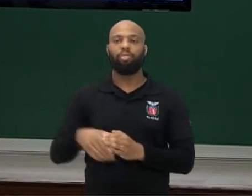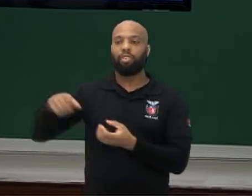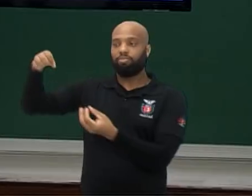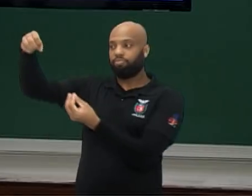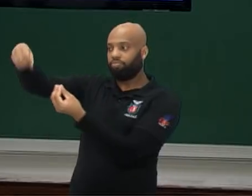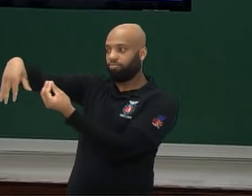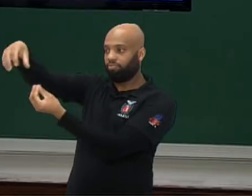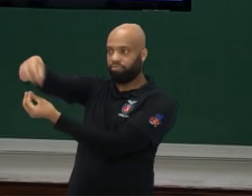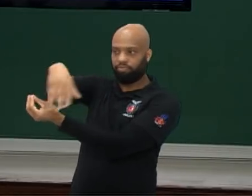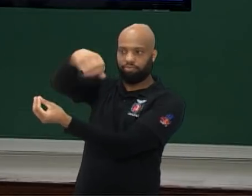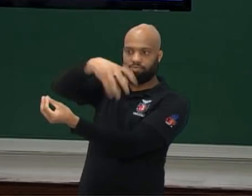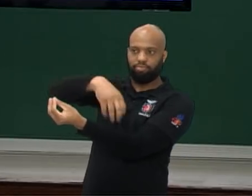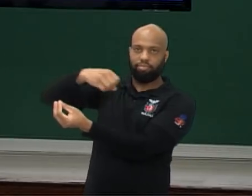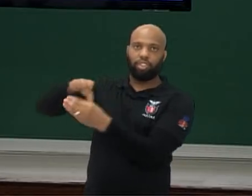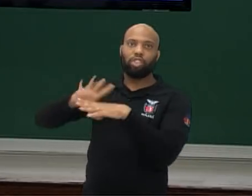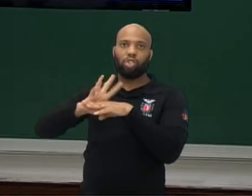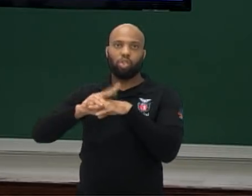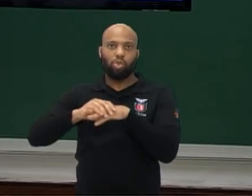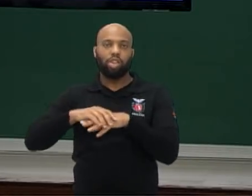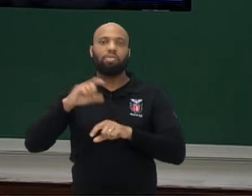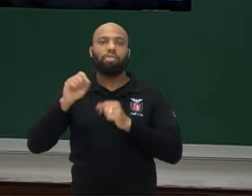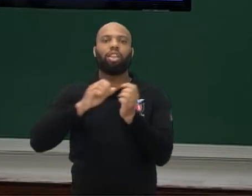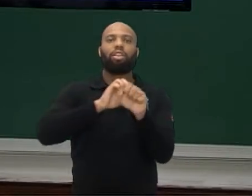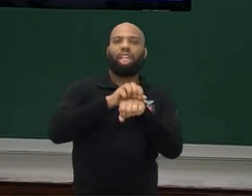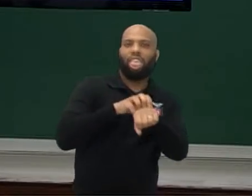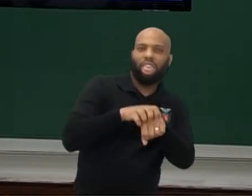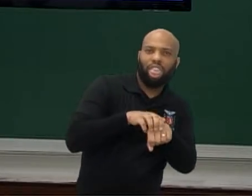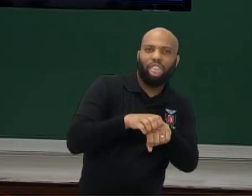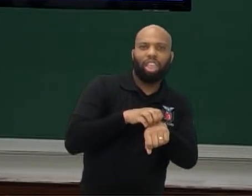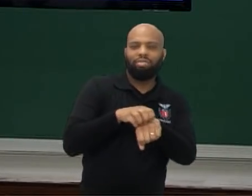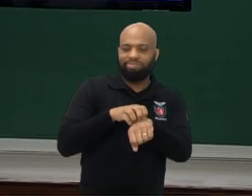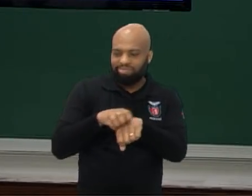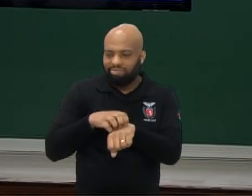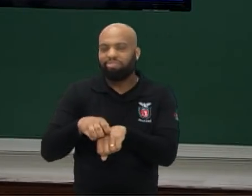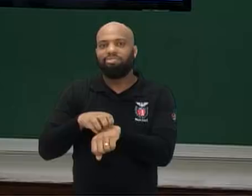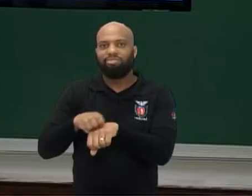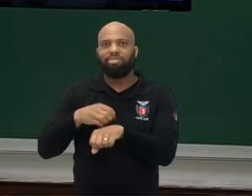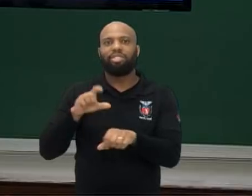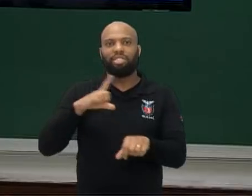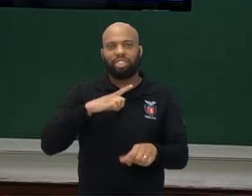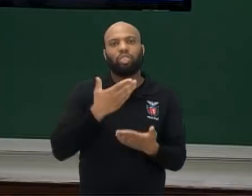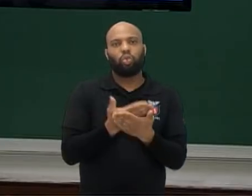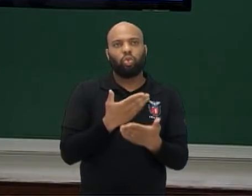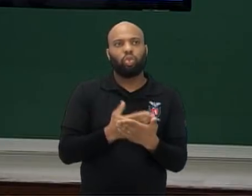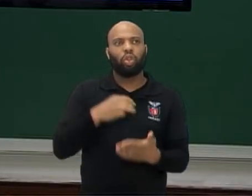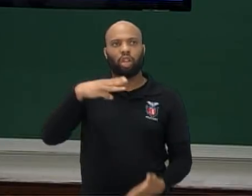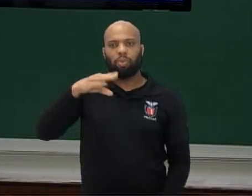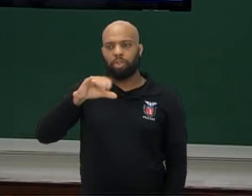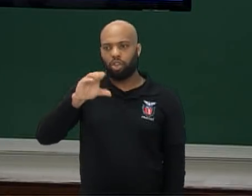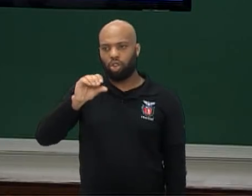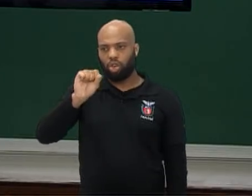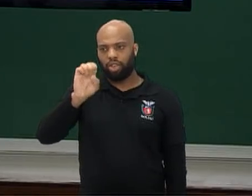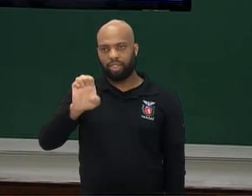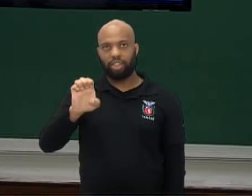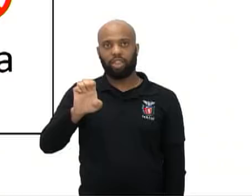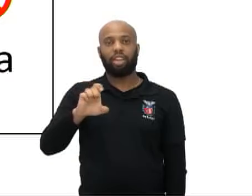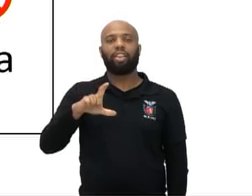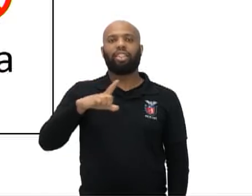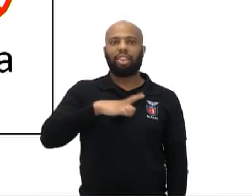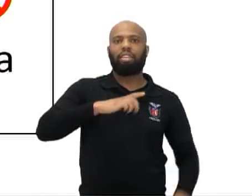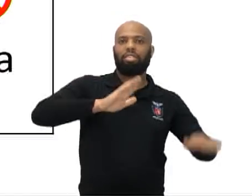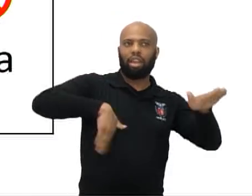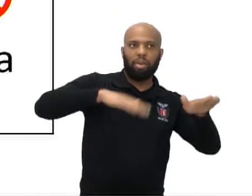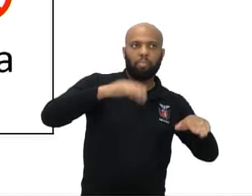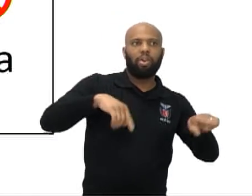as doenças causadas por fungos, que são as micoses. As últimas doenças que a gente viu das nossas aulas. A micose de